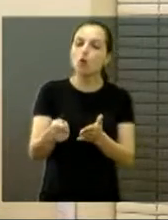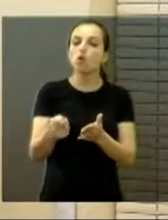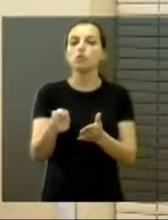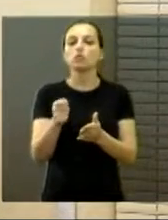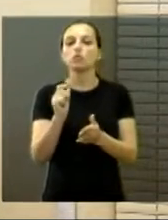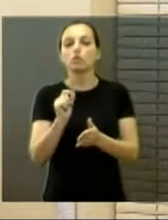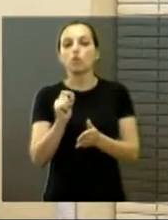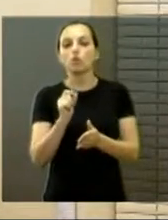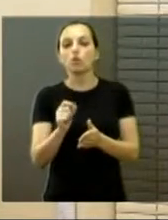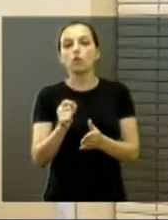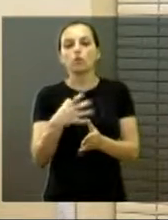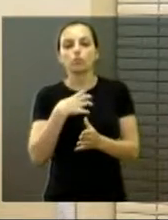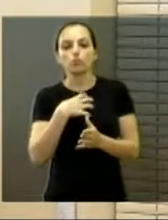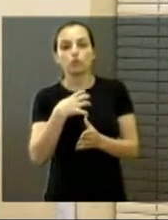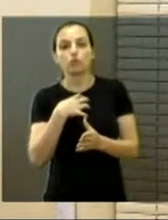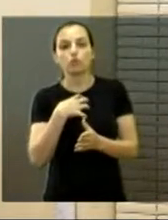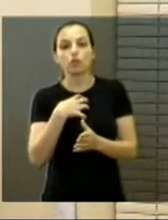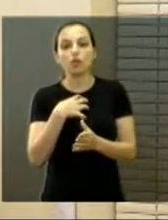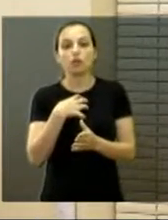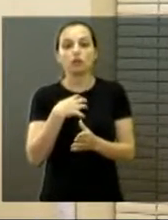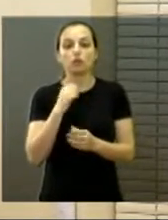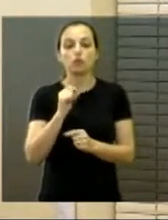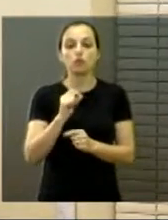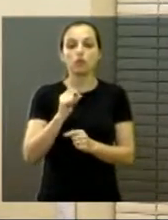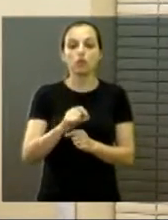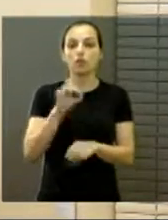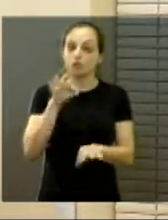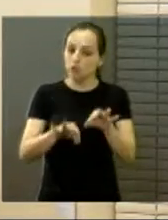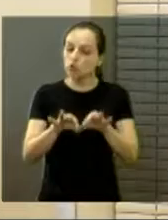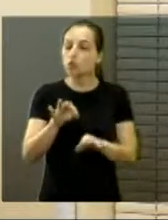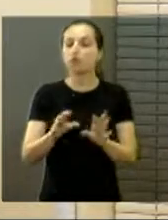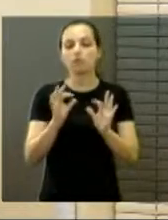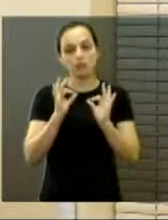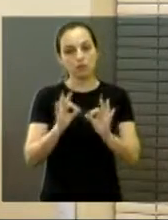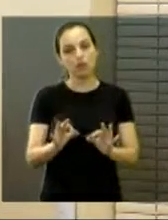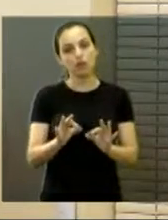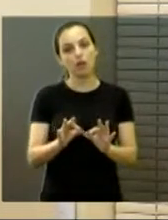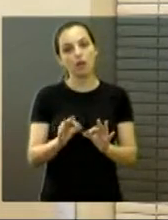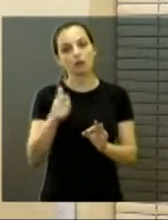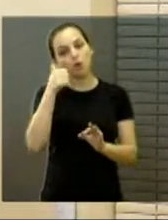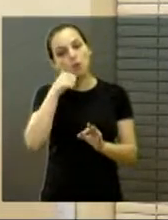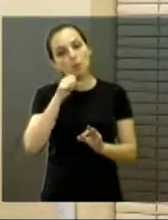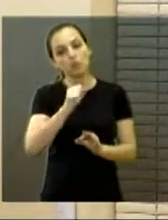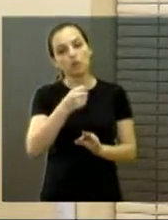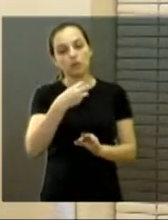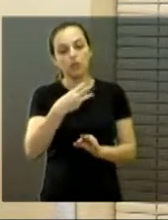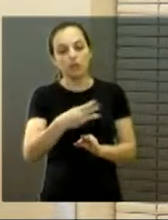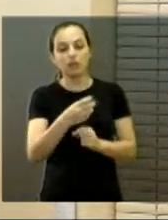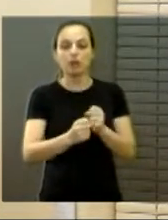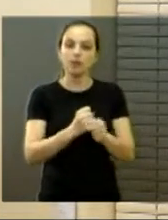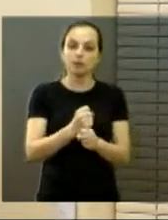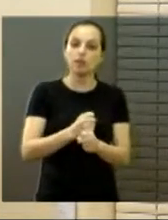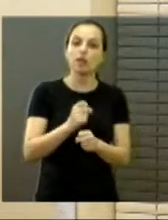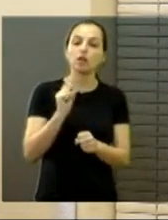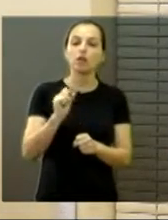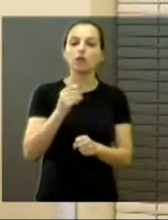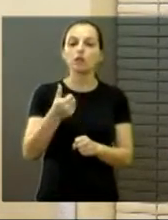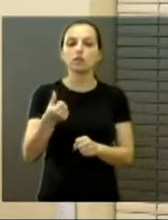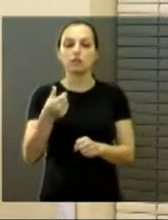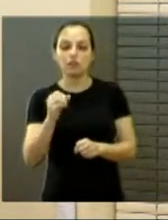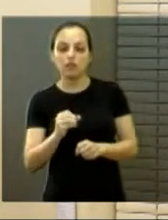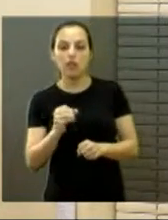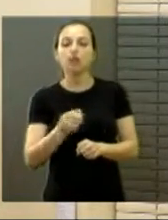valer uma situação que eu acho que é, no mínimo, de justiça. Uma mulher completa 83 anos, dos quais 60 anos da sua vida